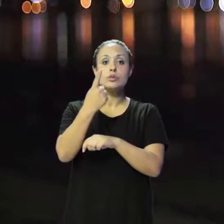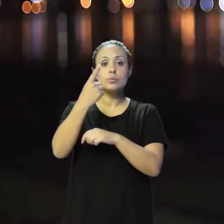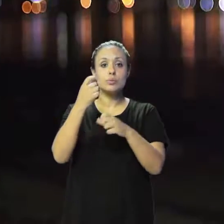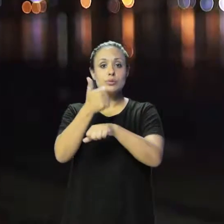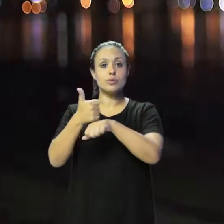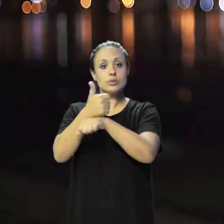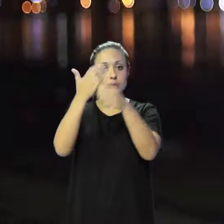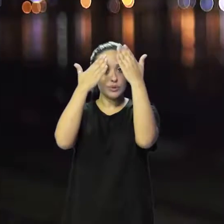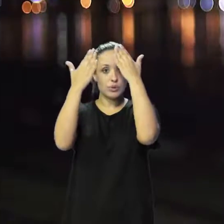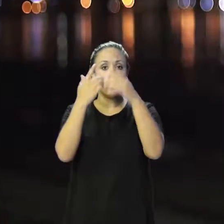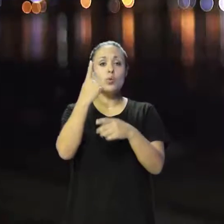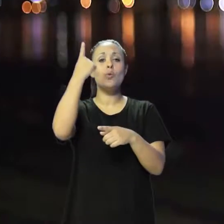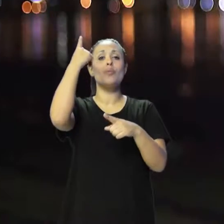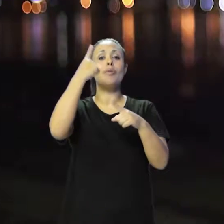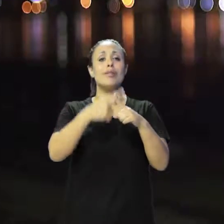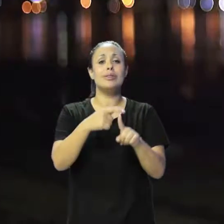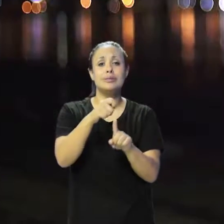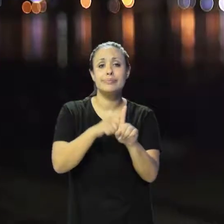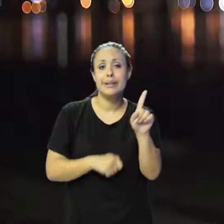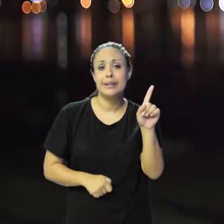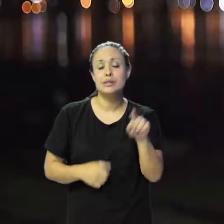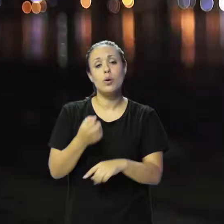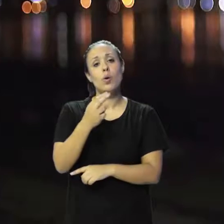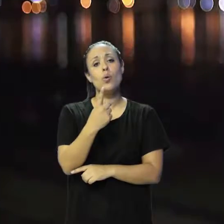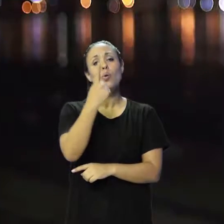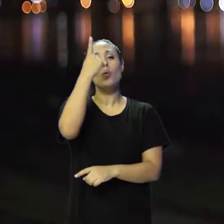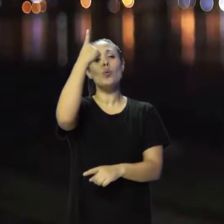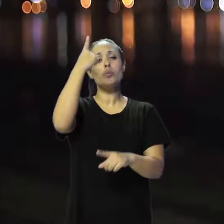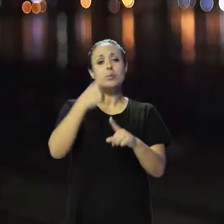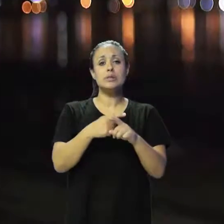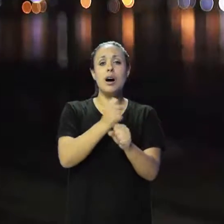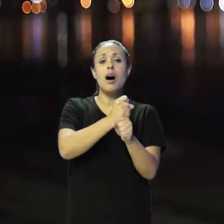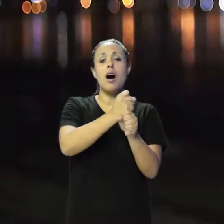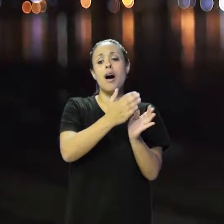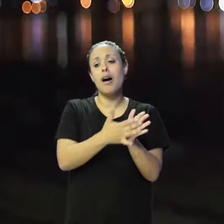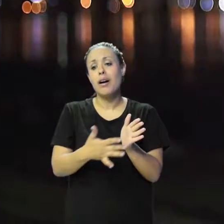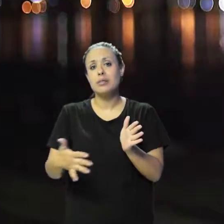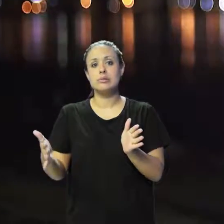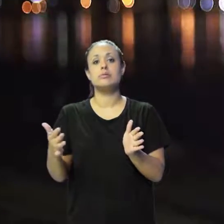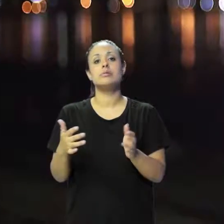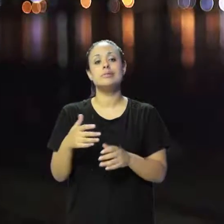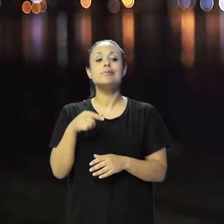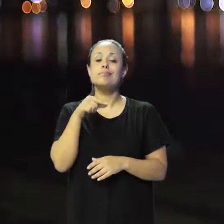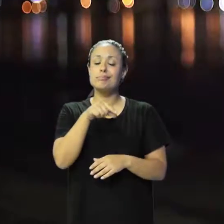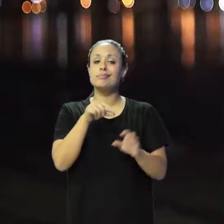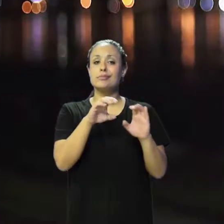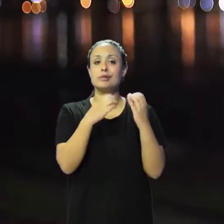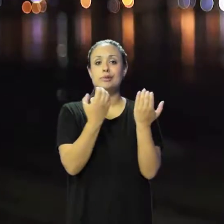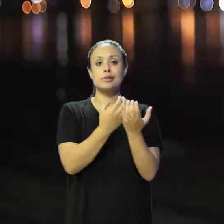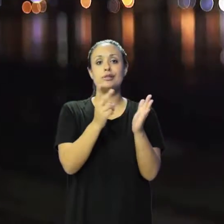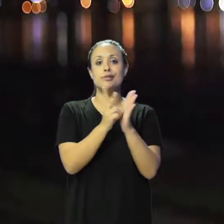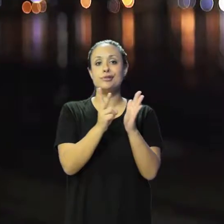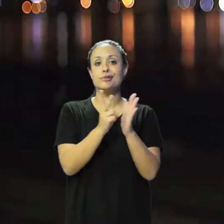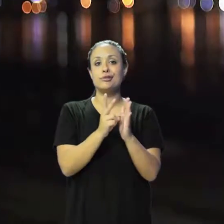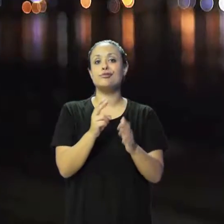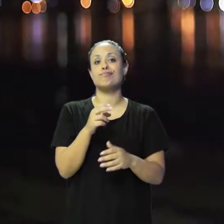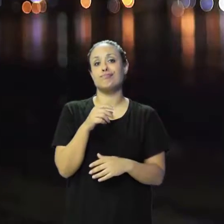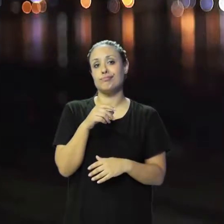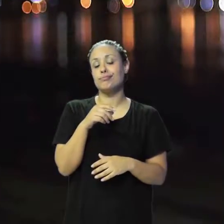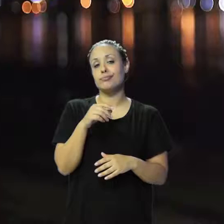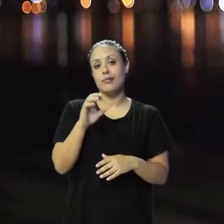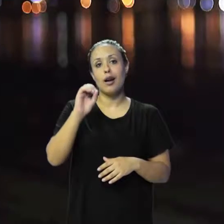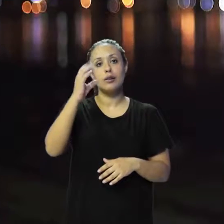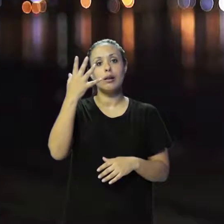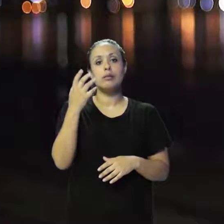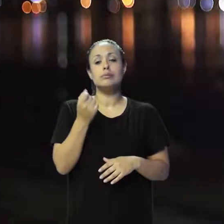só para atender uma pessoa, tipo, uma vez por mês, uma vez por ano, sabe? Isso acontece muito dentro das comunidades indígenas, né? Que